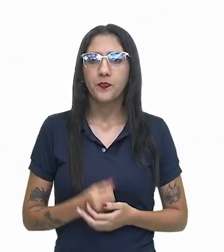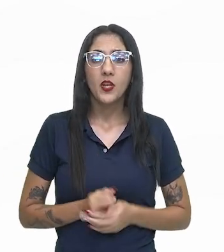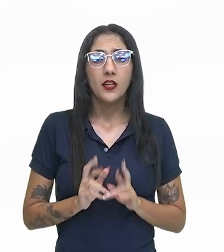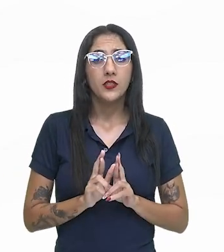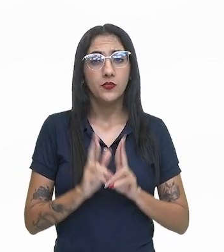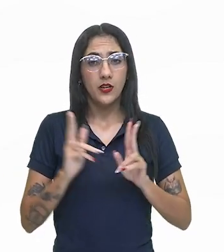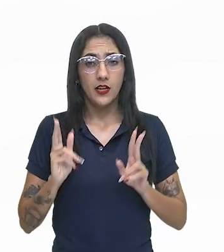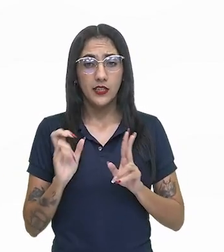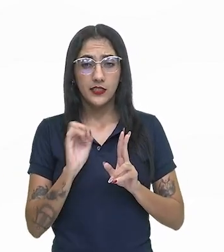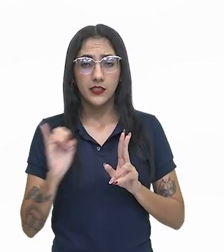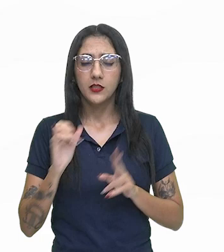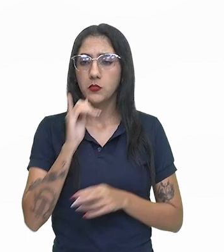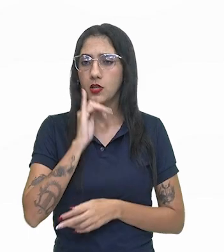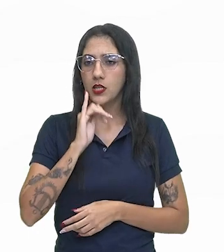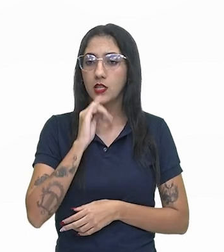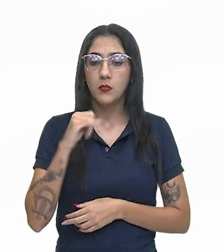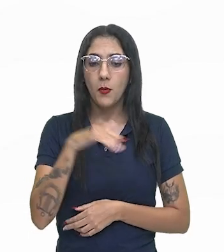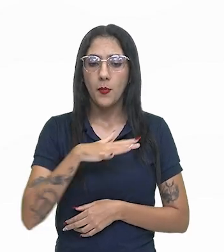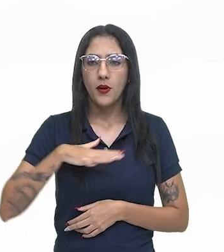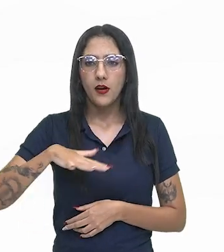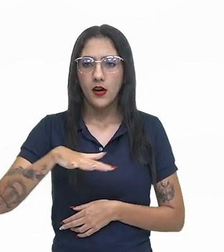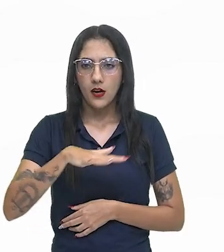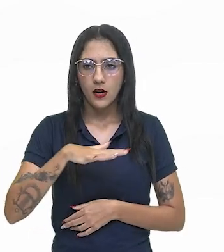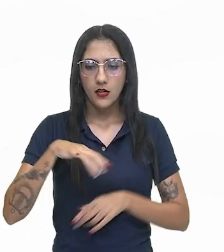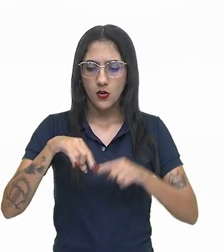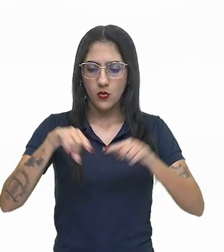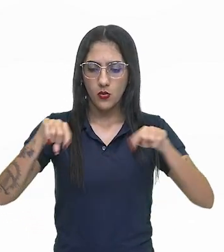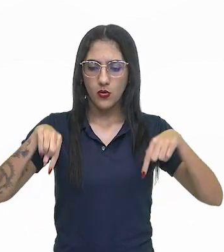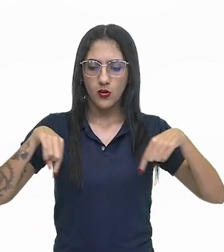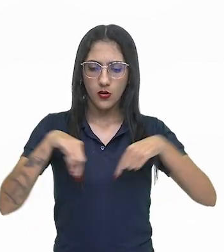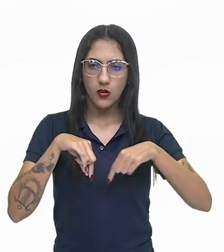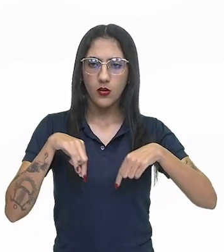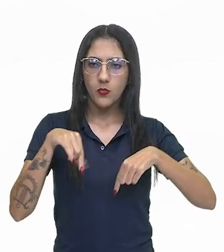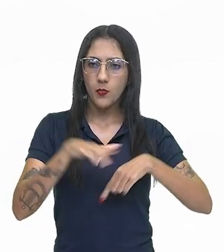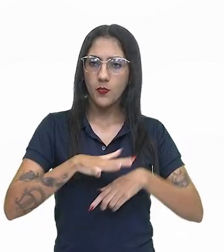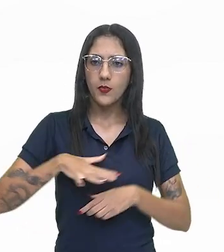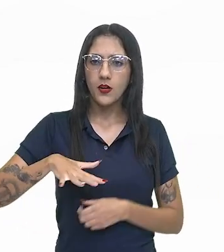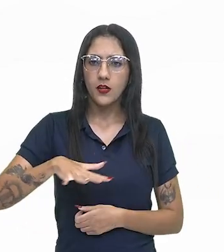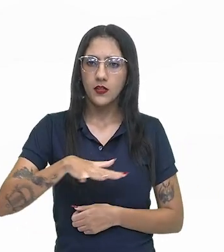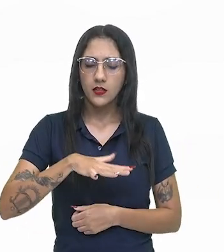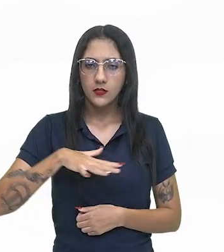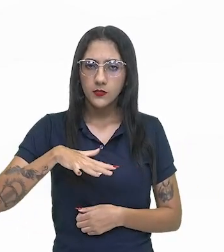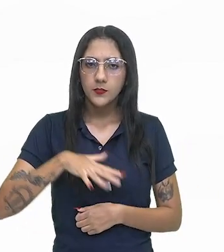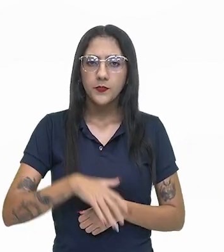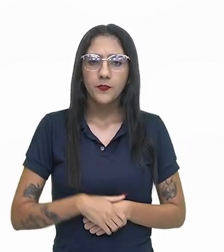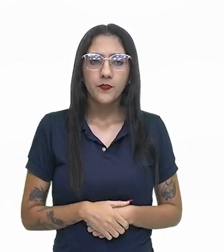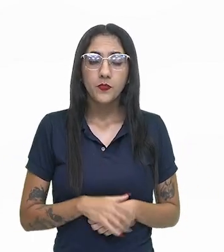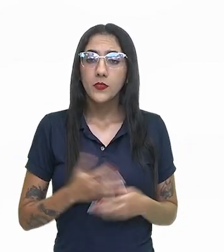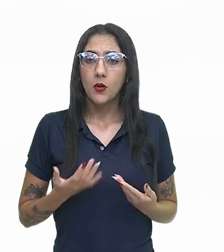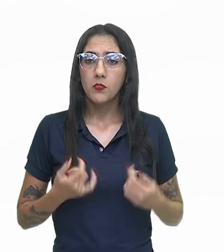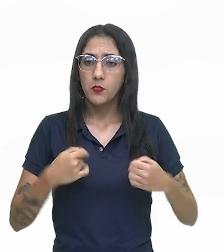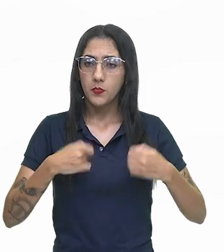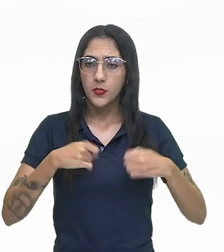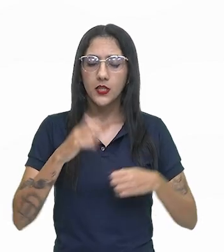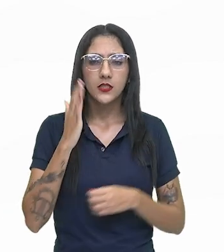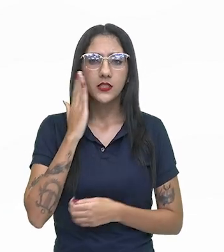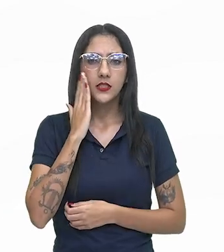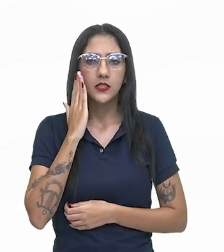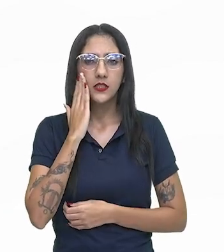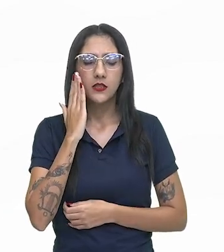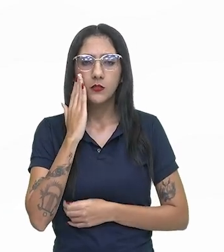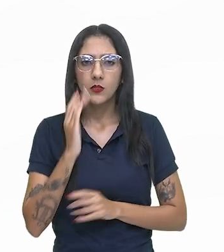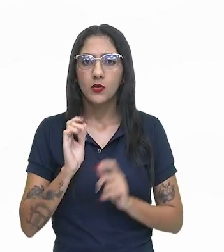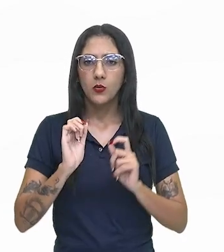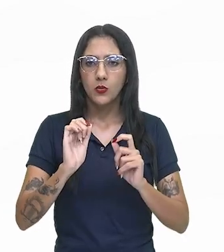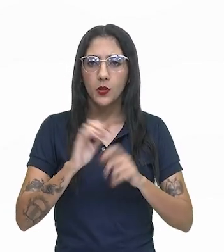calcula uma área, por exemplo, né? Se a gente tiver que calcular a área, então nós temos que determinar